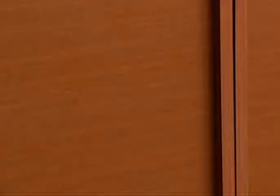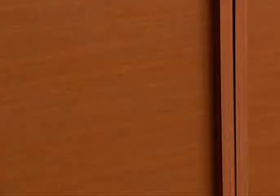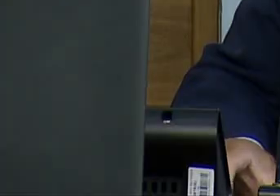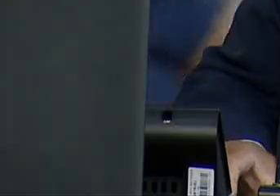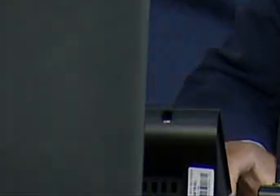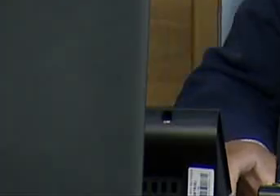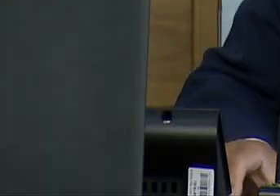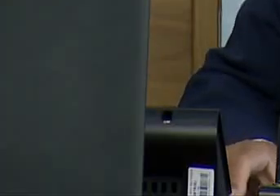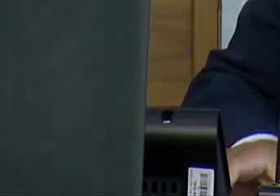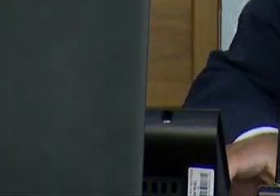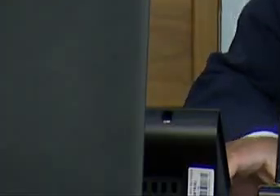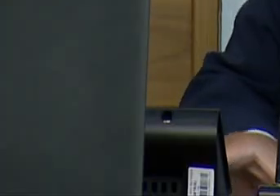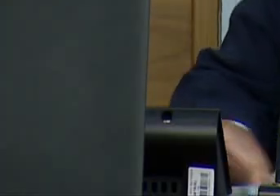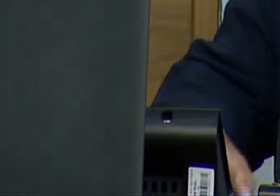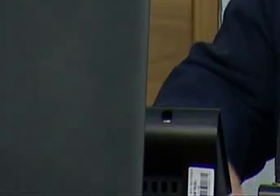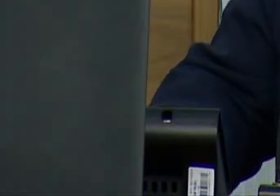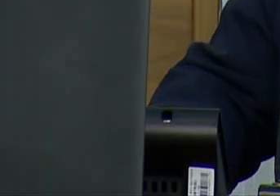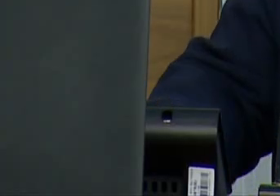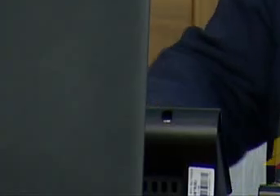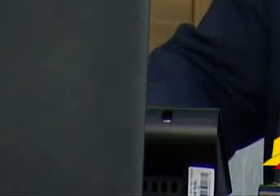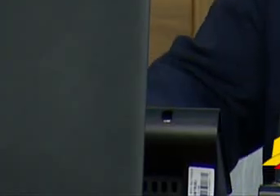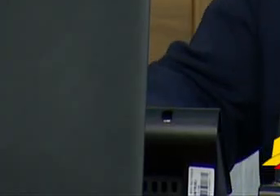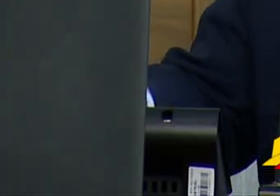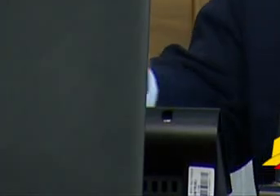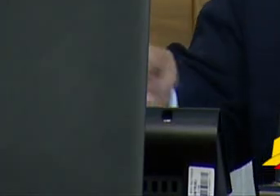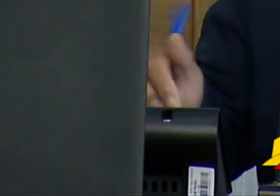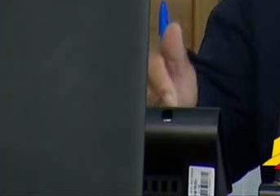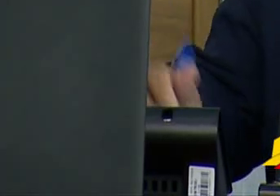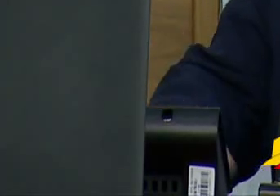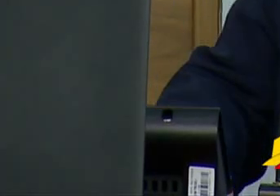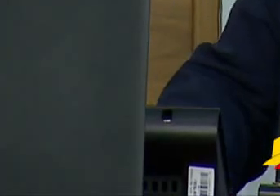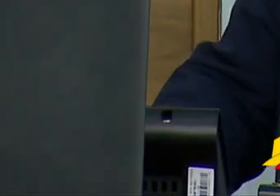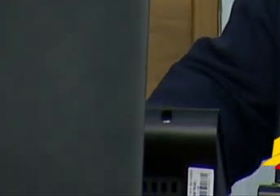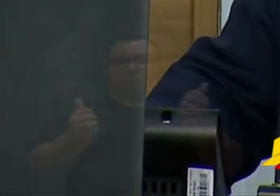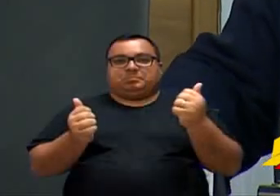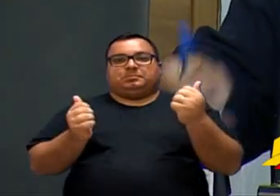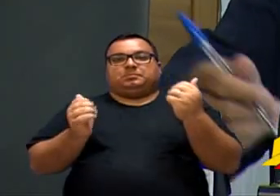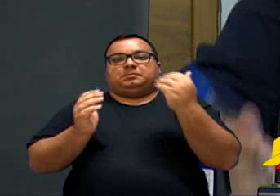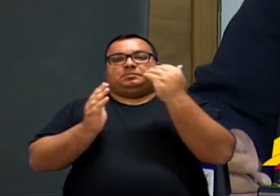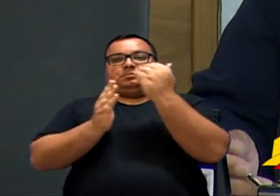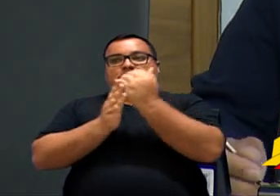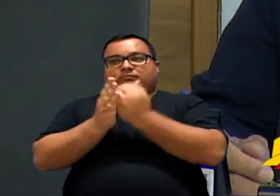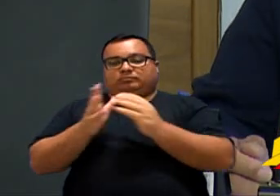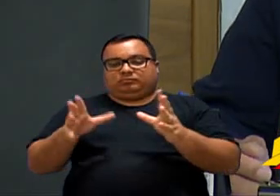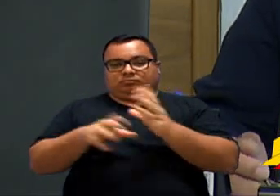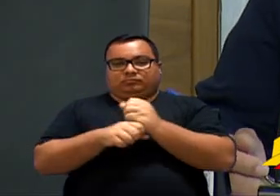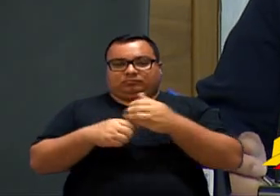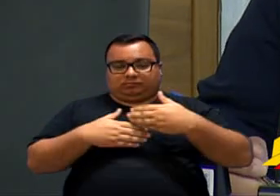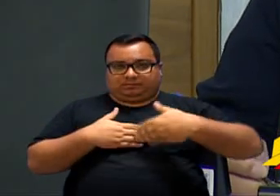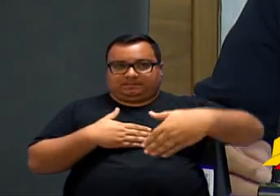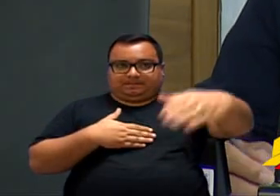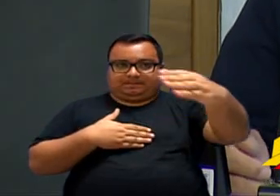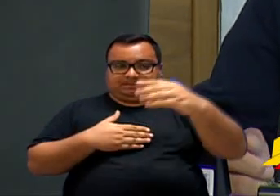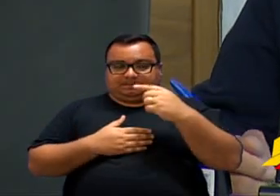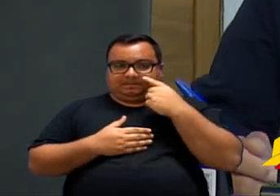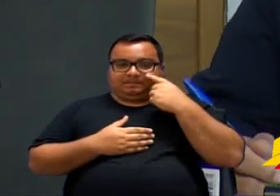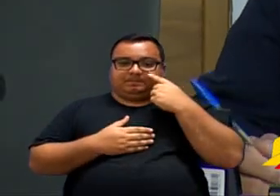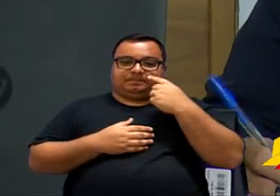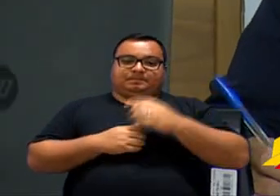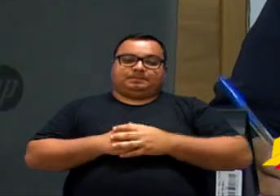Boa tarde. Bom dia a todos. Tendo o número regimental, declaro aberto nosso trabalho